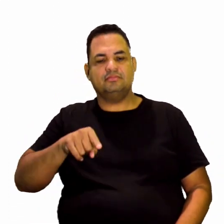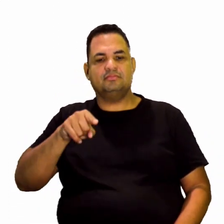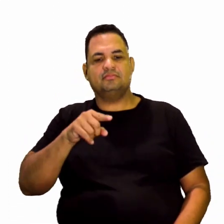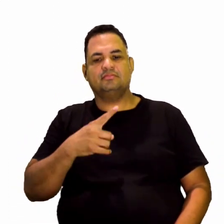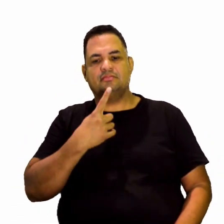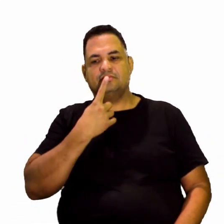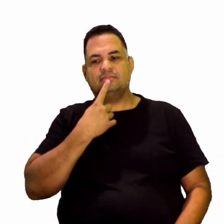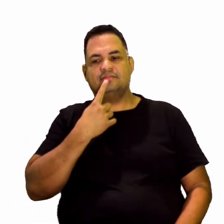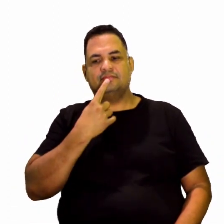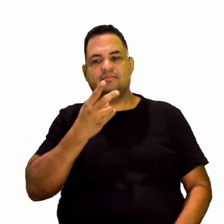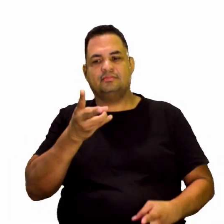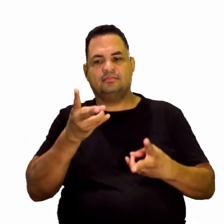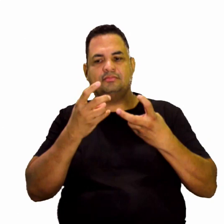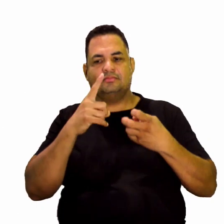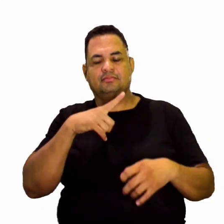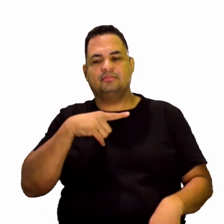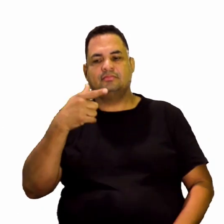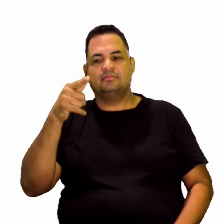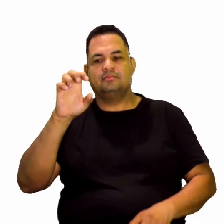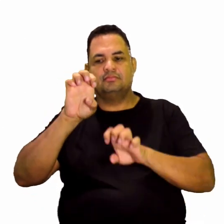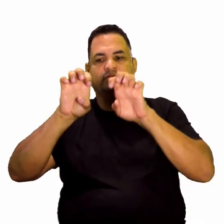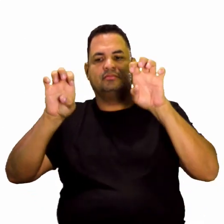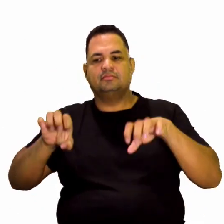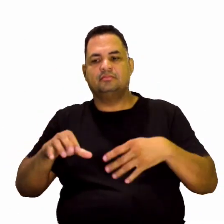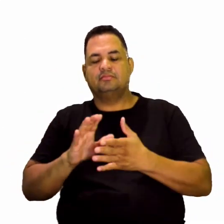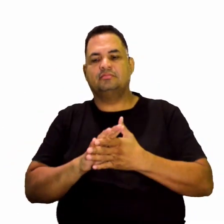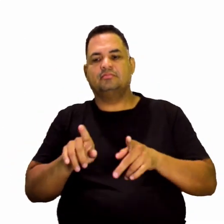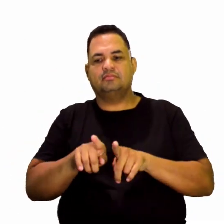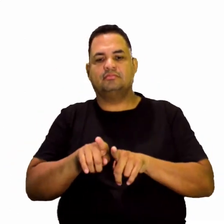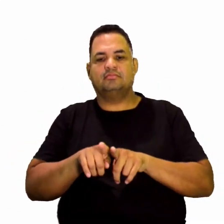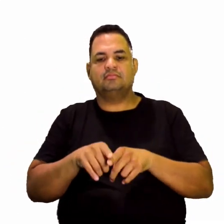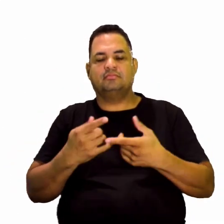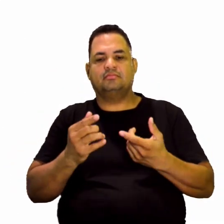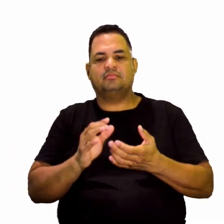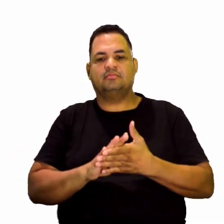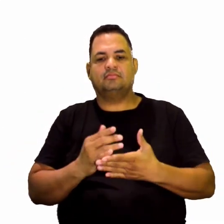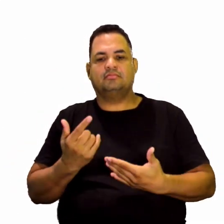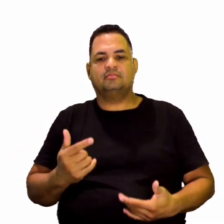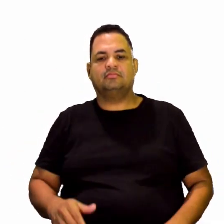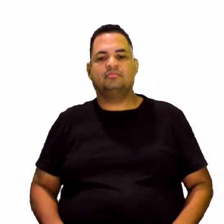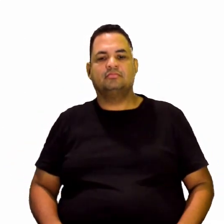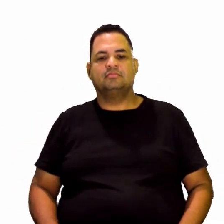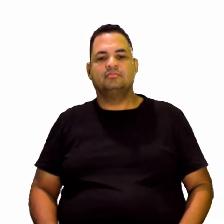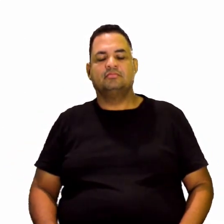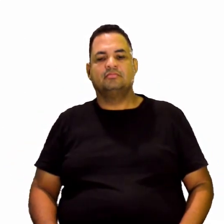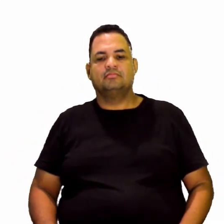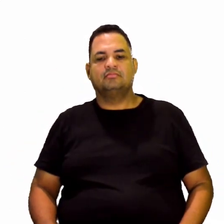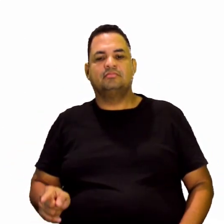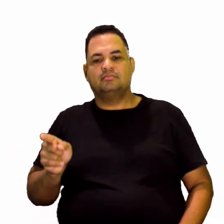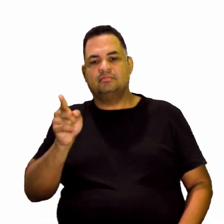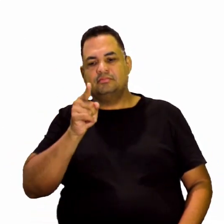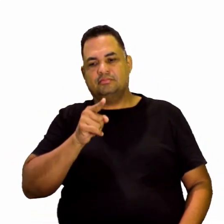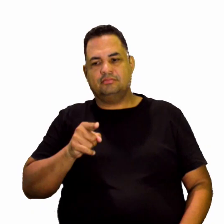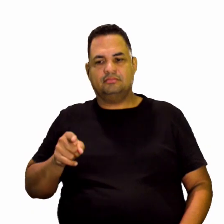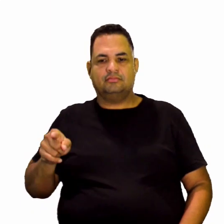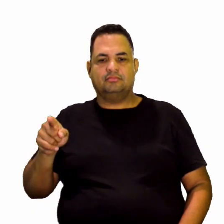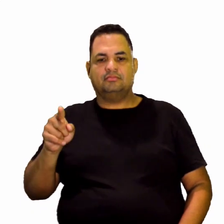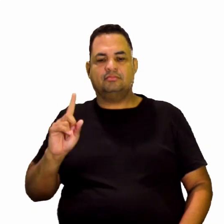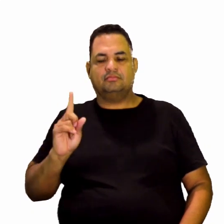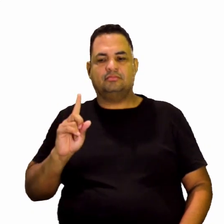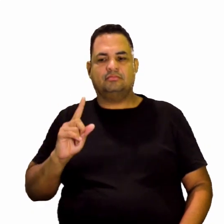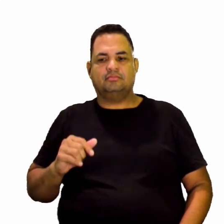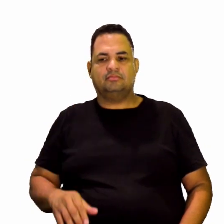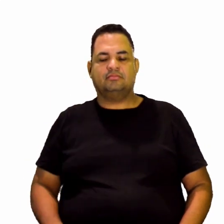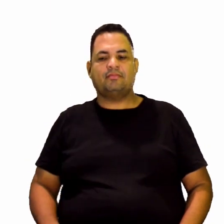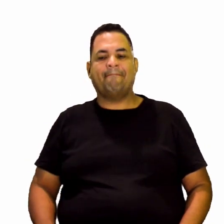lá no vermelhinho você percebe que tem uma outra estrutura ali também, circular. Circular no sentido assim, de ser uma cadeia fechada. Não quero dizer que seja redondo,